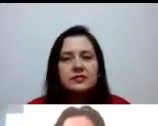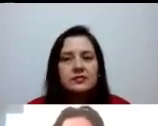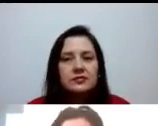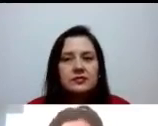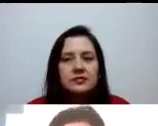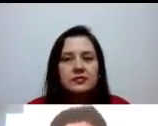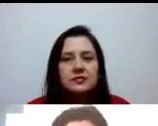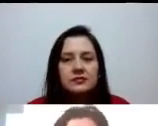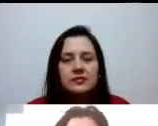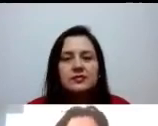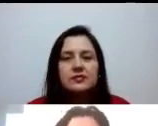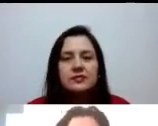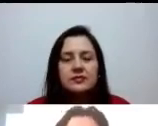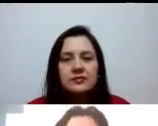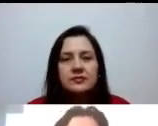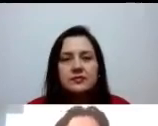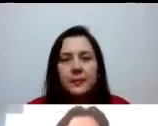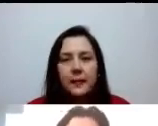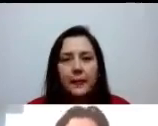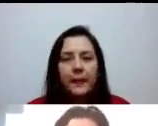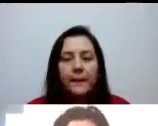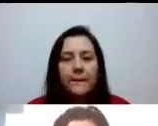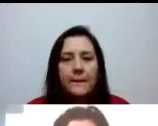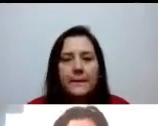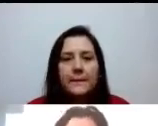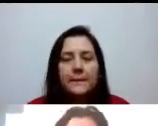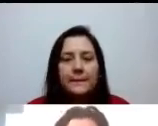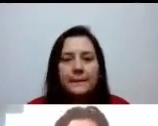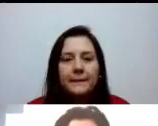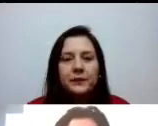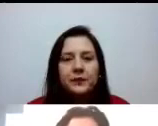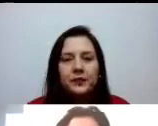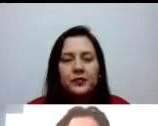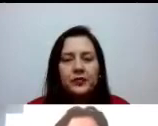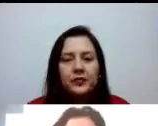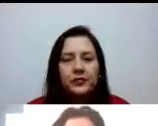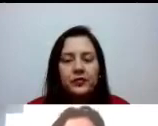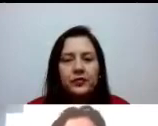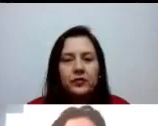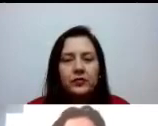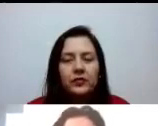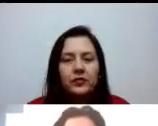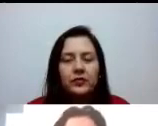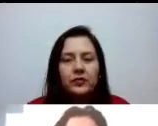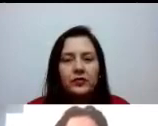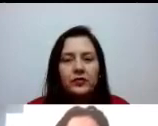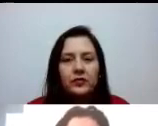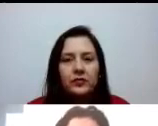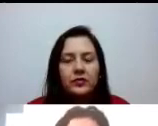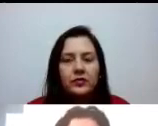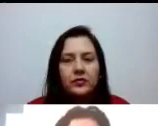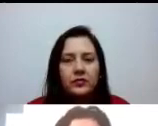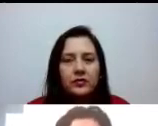dos principais, tá? Então, o primeiro deles é a legalidade. Ou seja, na administração pública, tudo que não